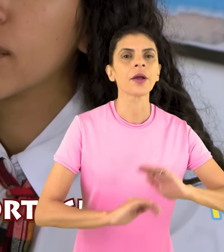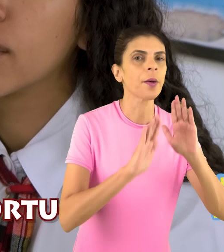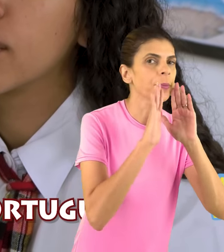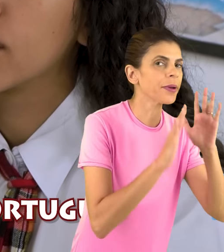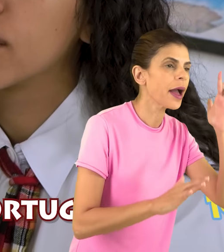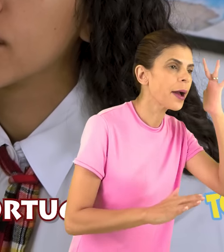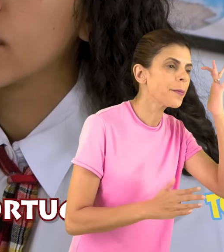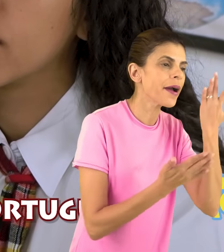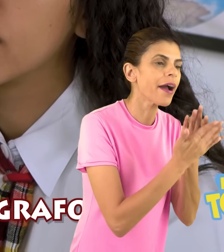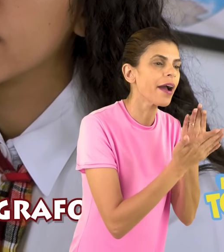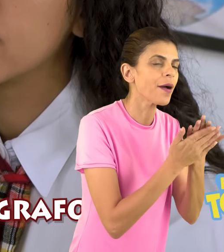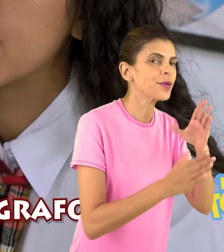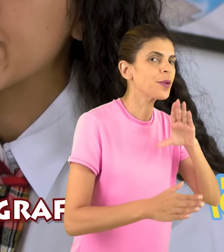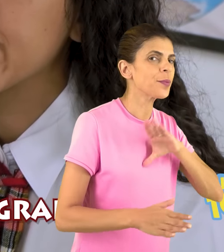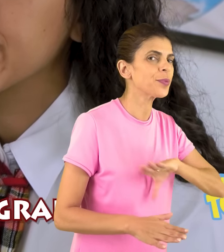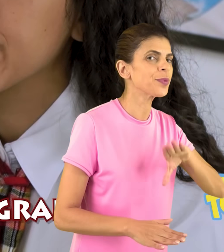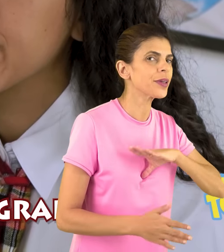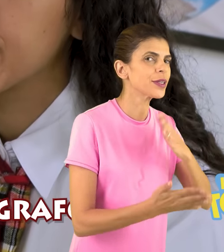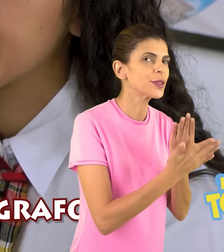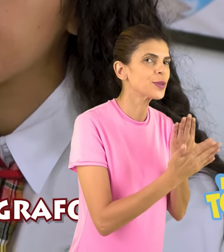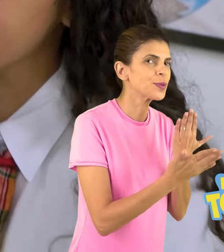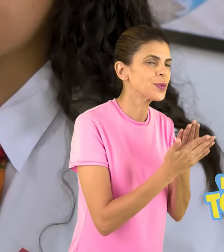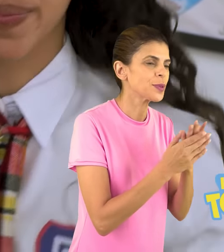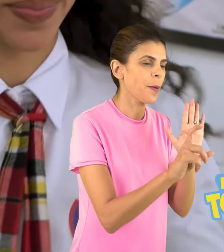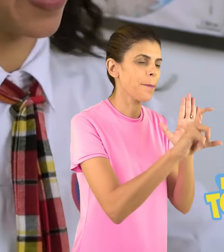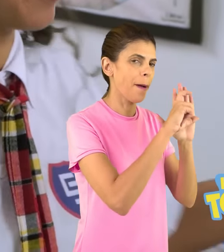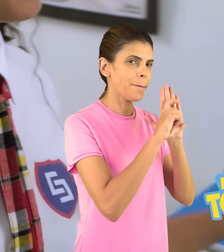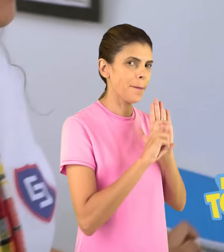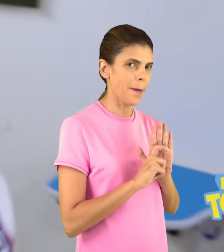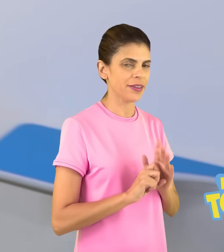Amanhã tem aula de português e vamos estudar parágrafo.